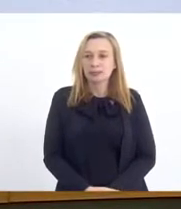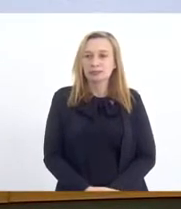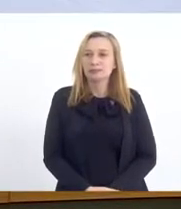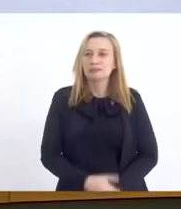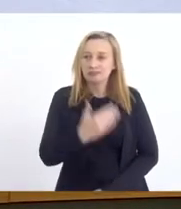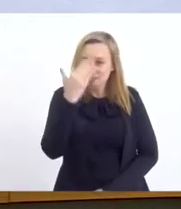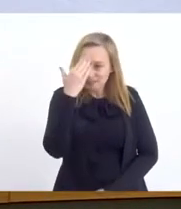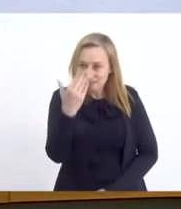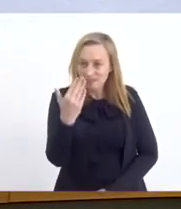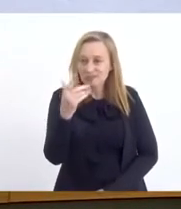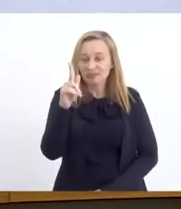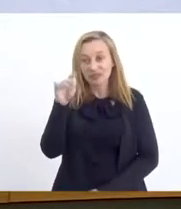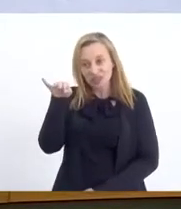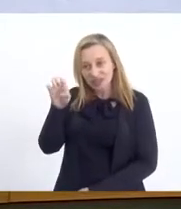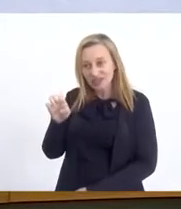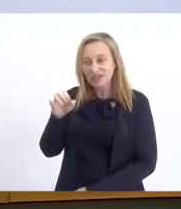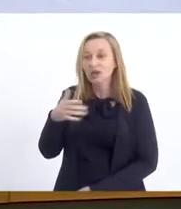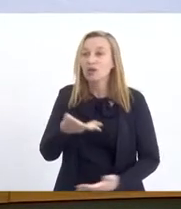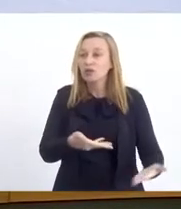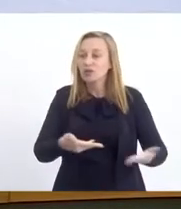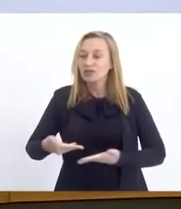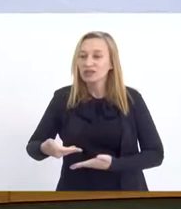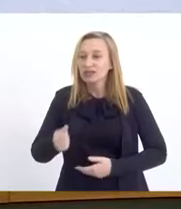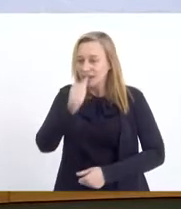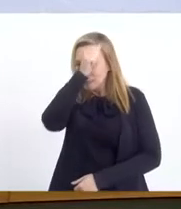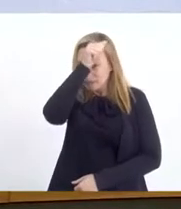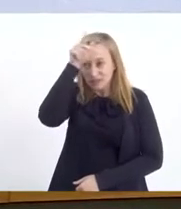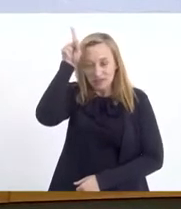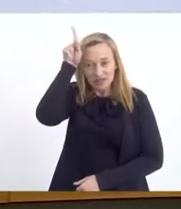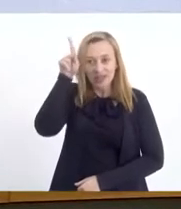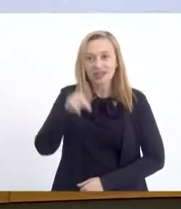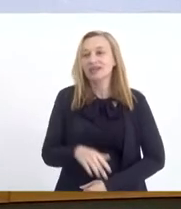Obrigado, prefeita Jeane. Convidar a prefeita